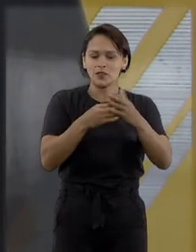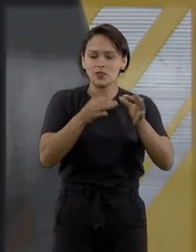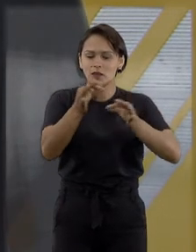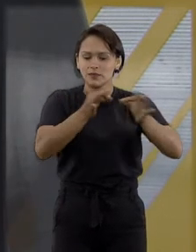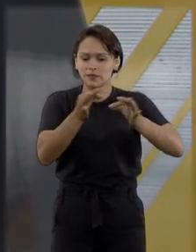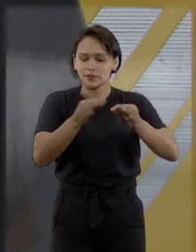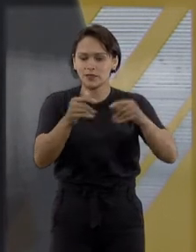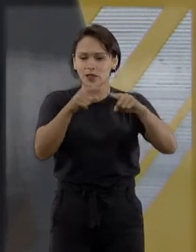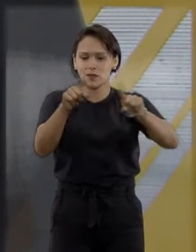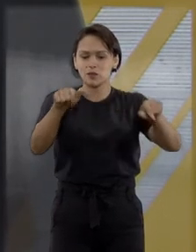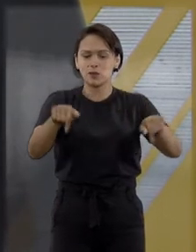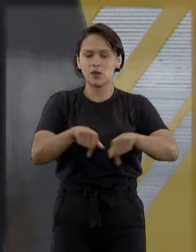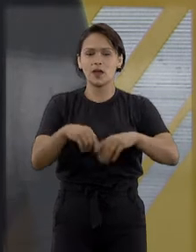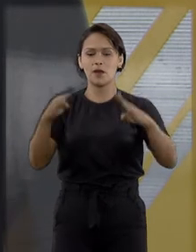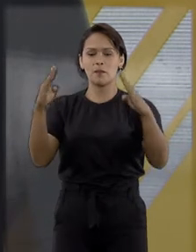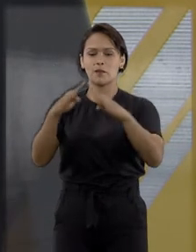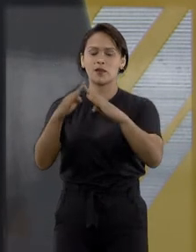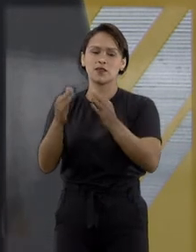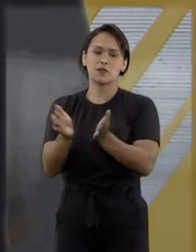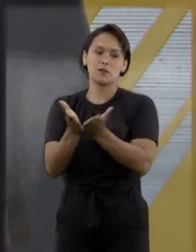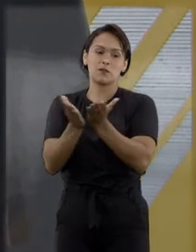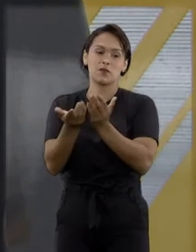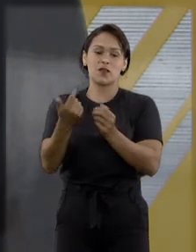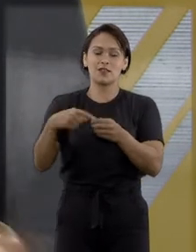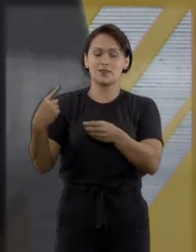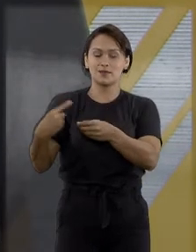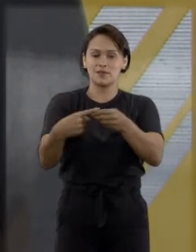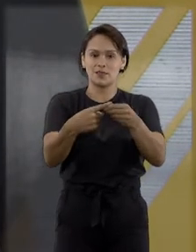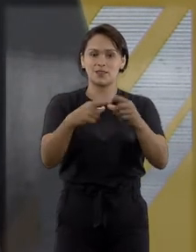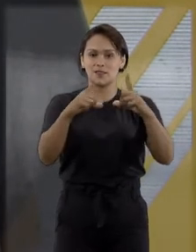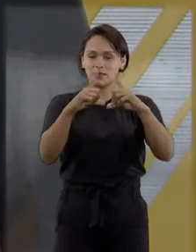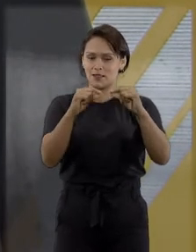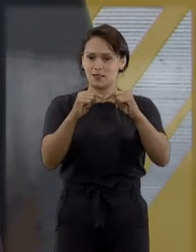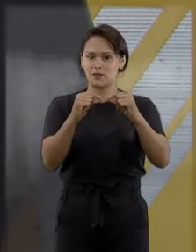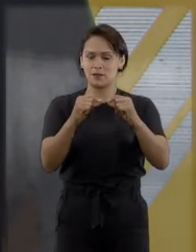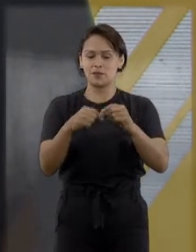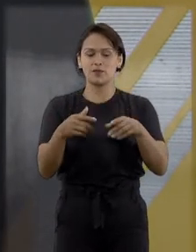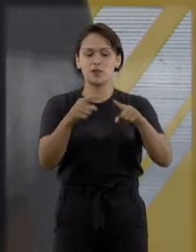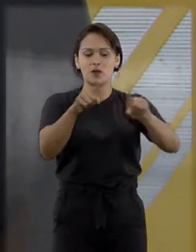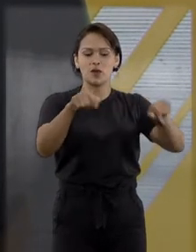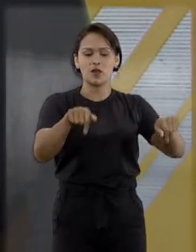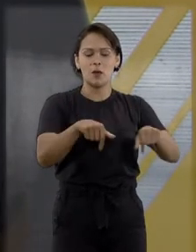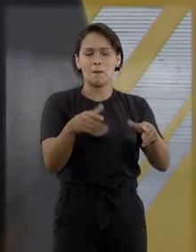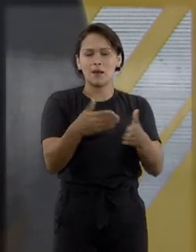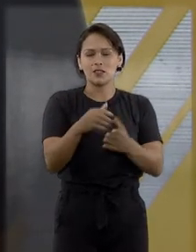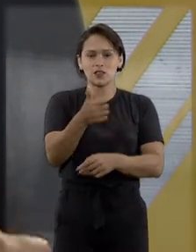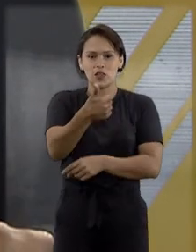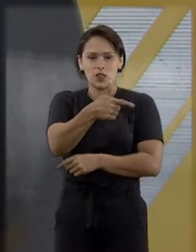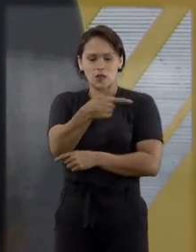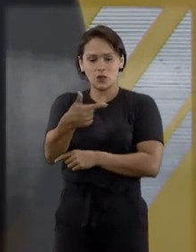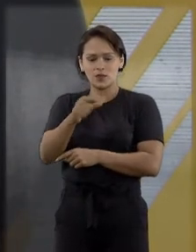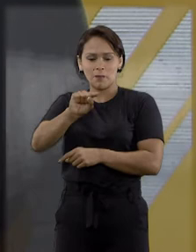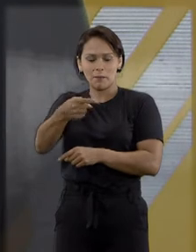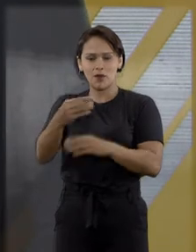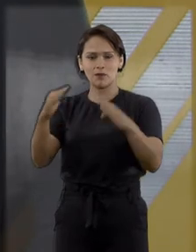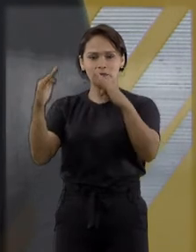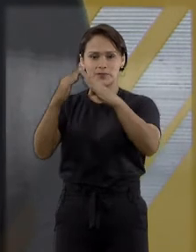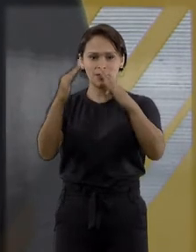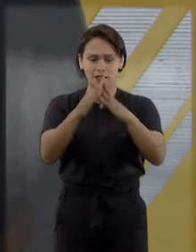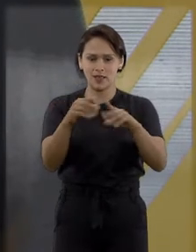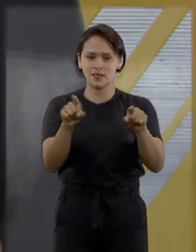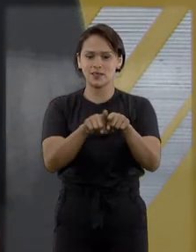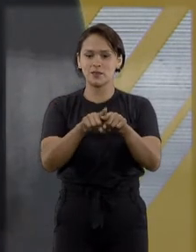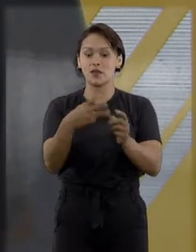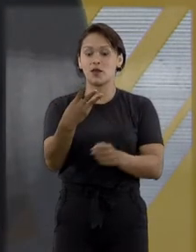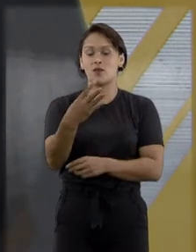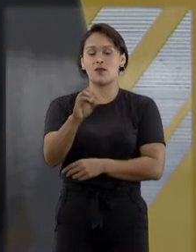impedia a regularização de uma área para moradias populares na periferia do DF. O local engloba mais de 12 mil unidades habitacionais